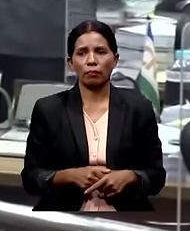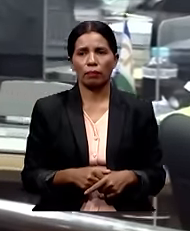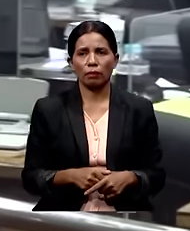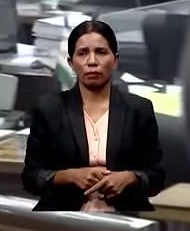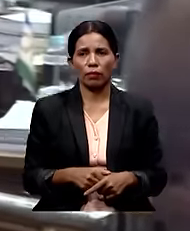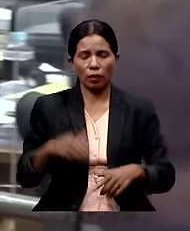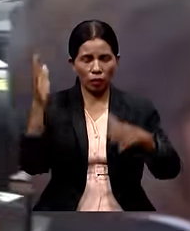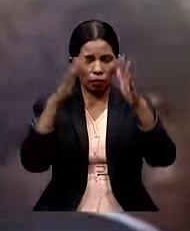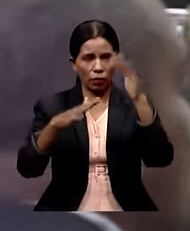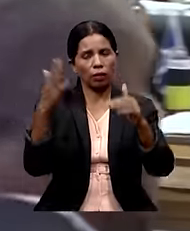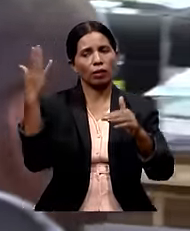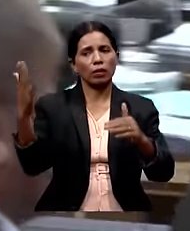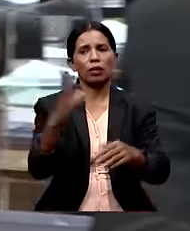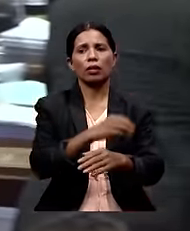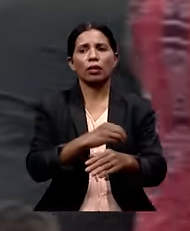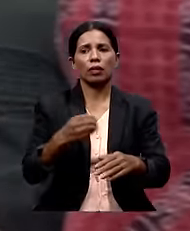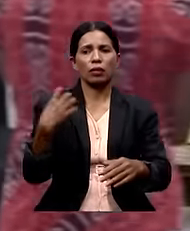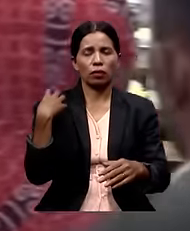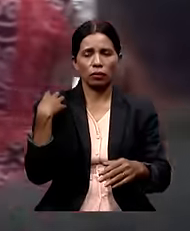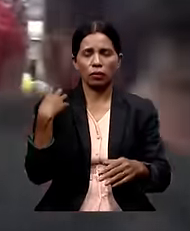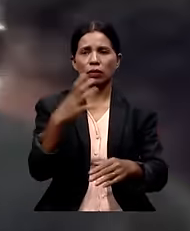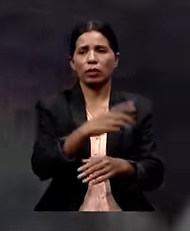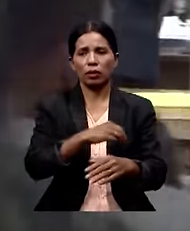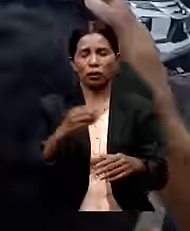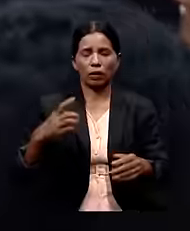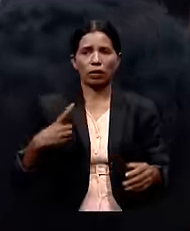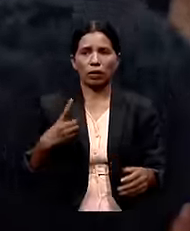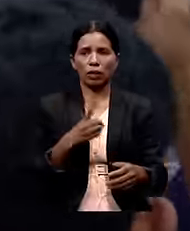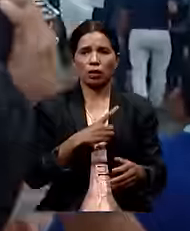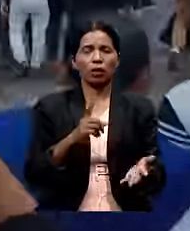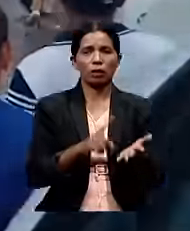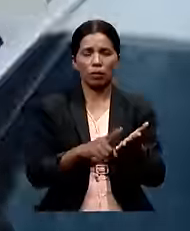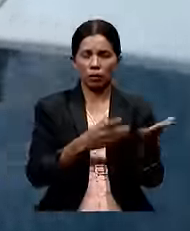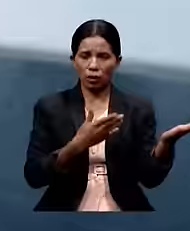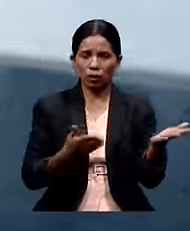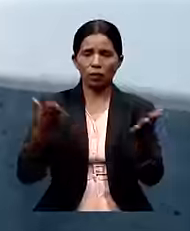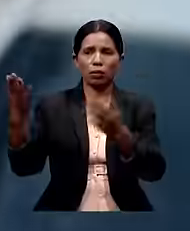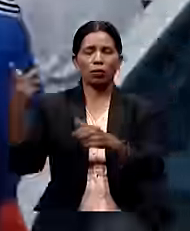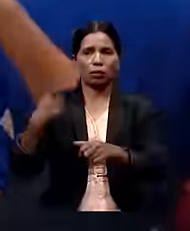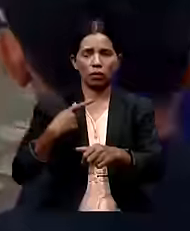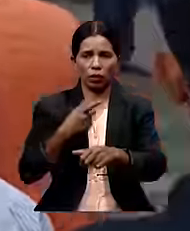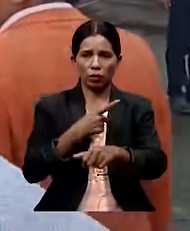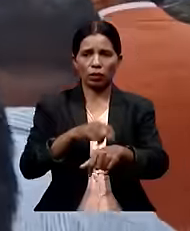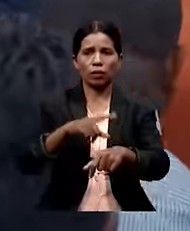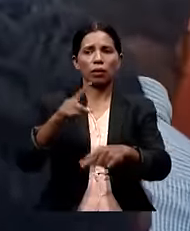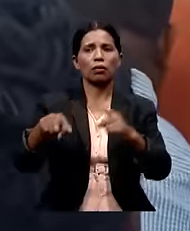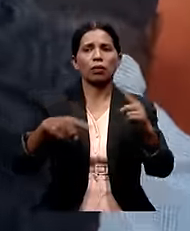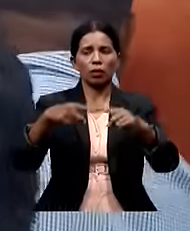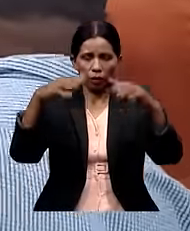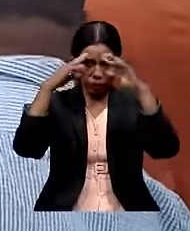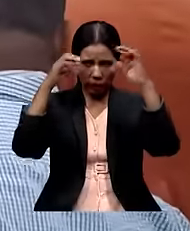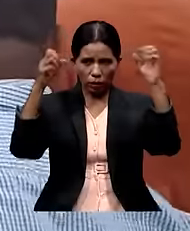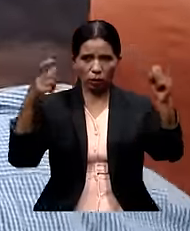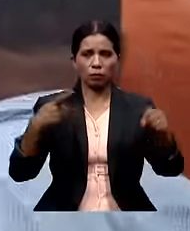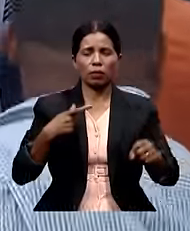Desentendimento nebe acontece e a sala plenária, né? Deputado Sira Lorisai to arredores Parlamento Nacional, vai enhira presidente